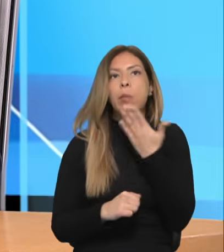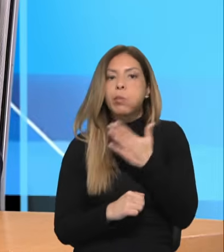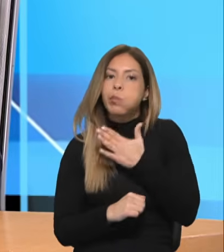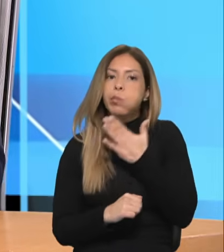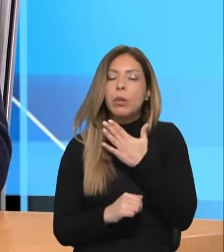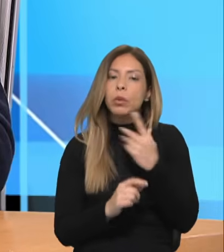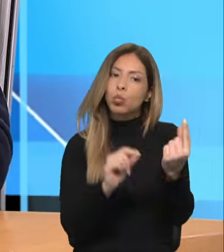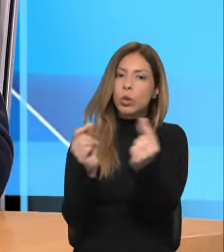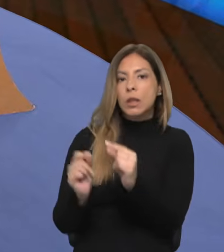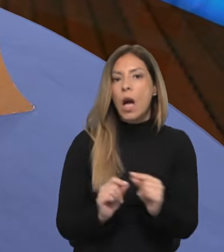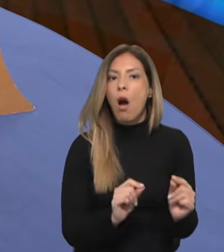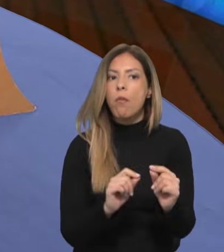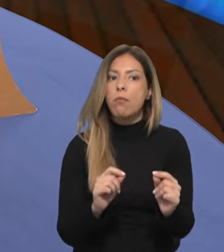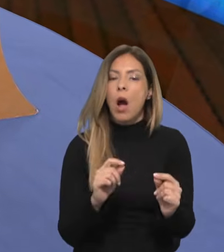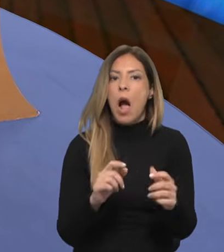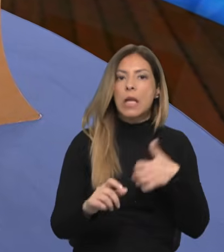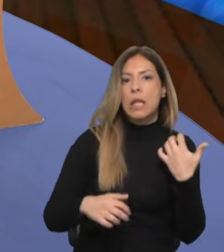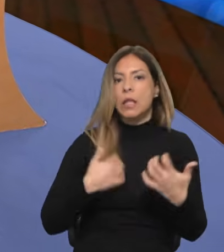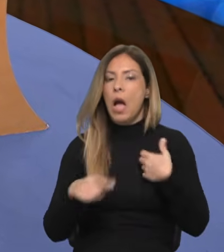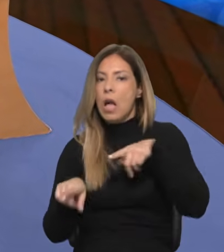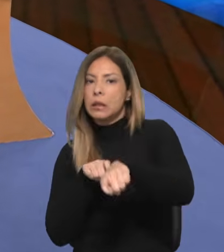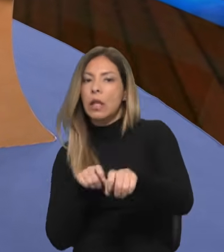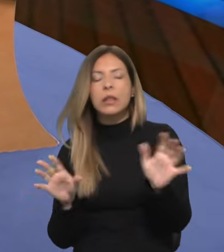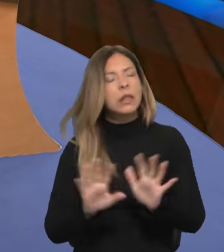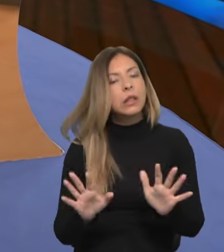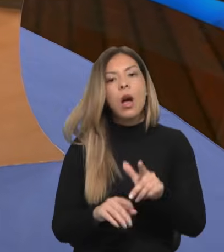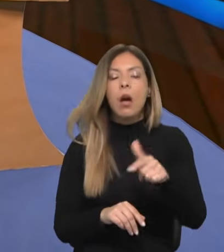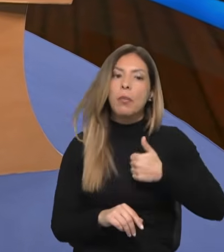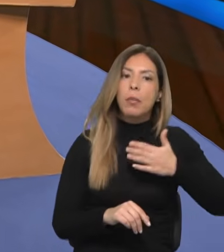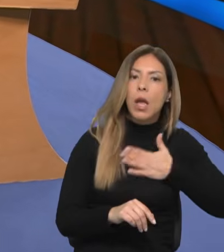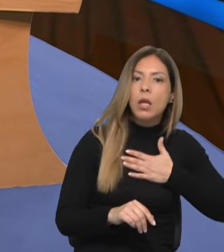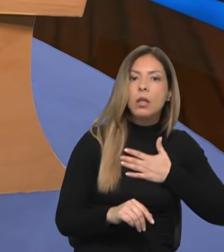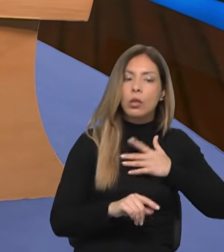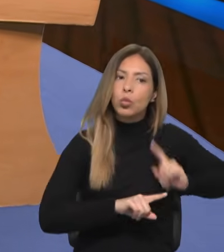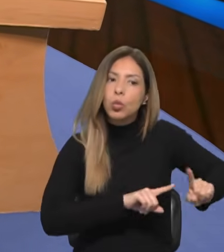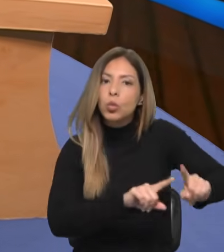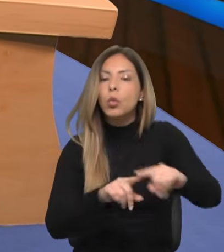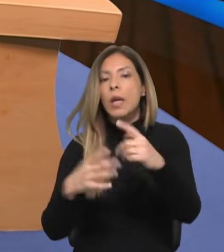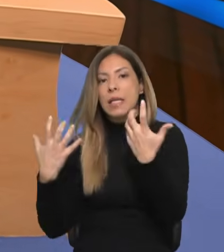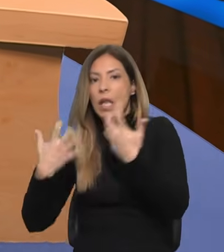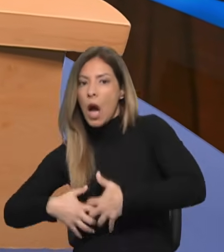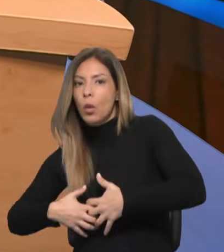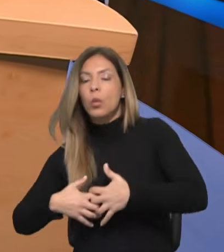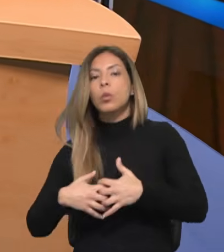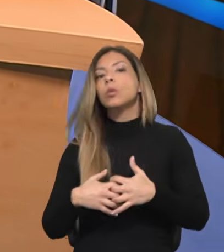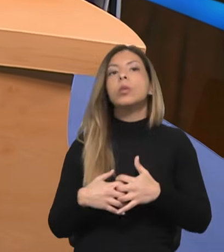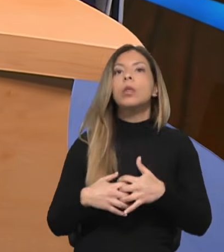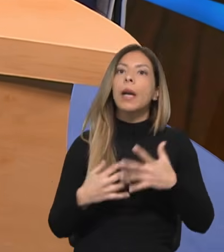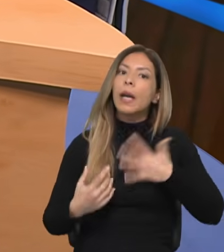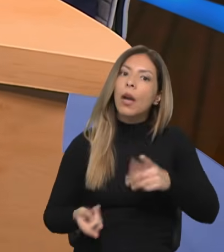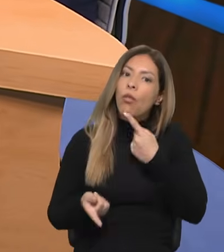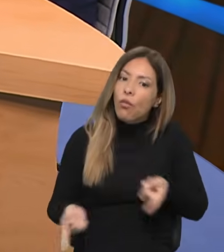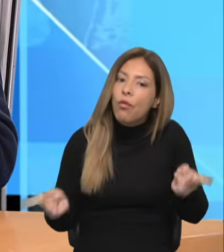de discussão, as entidades patronais e também os sindicatos deram sinal de que querem voltar à mesa